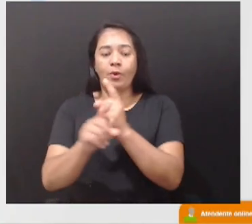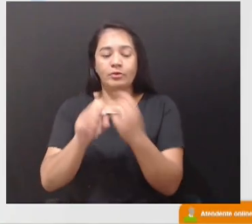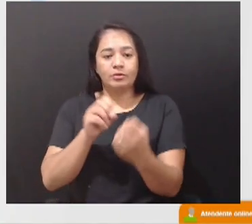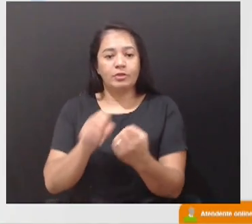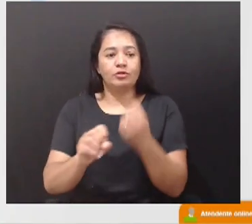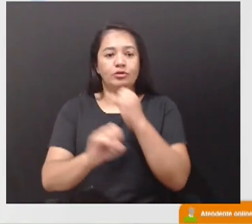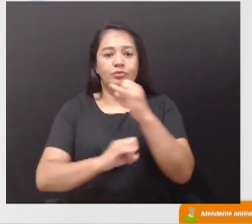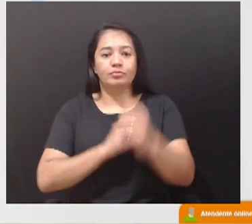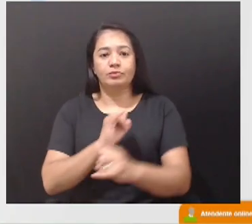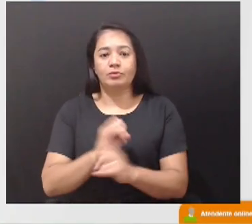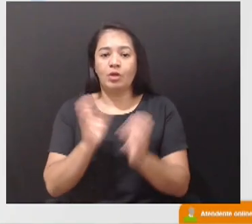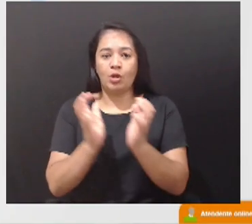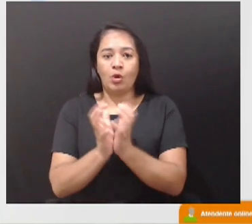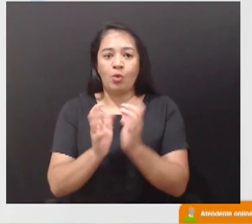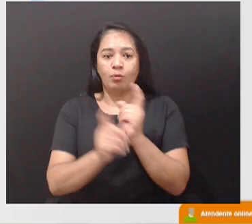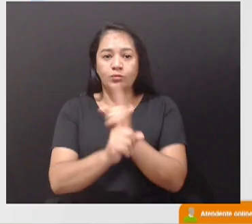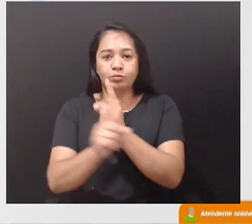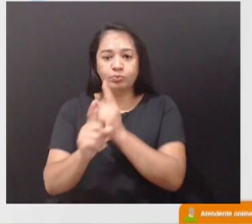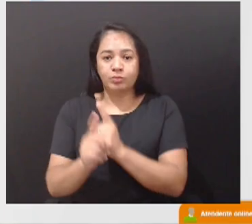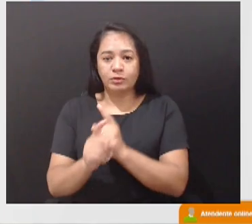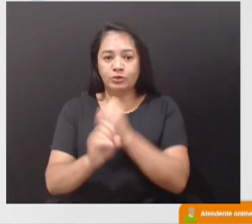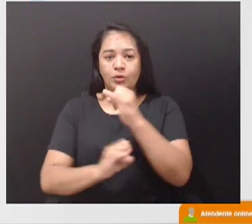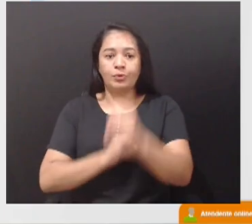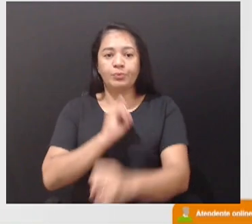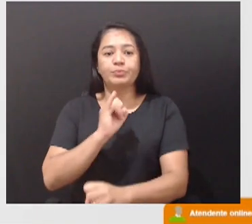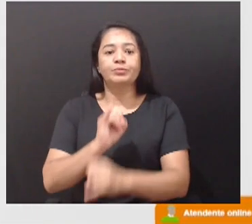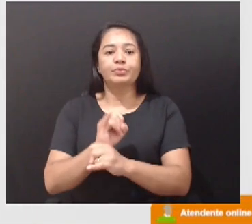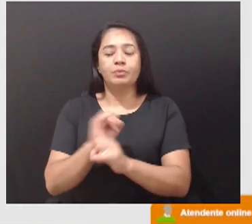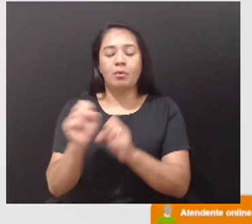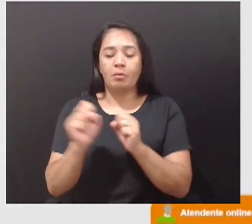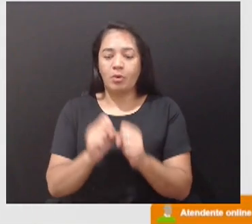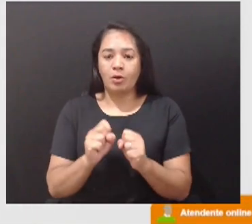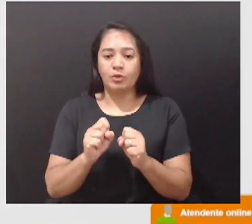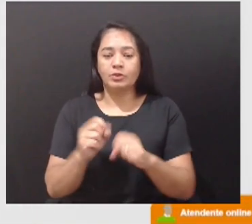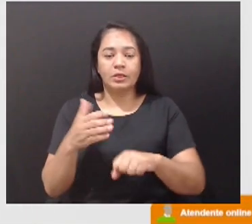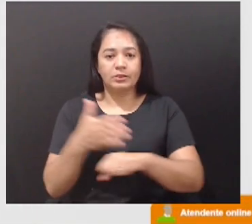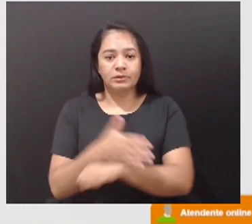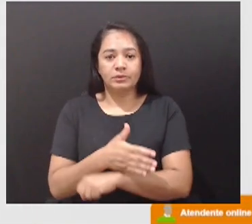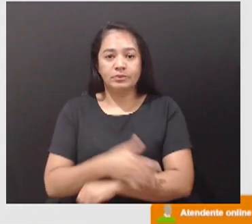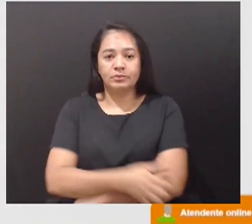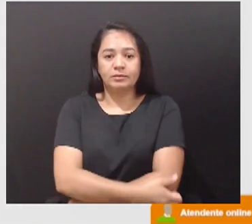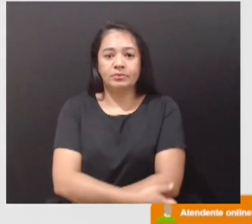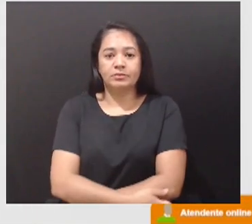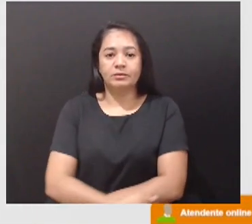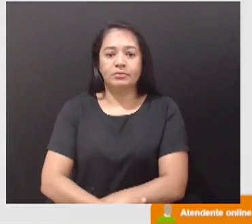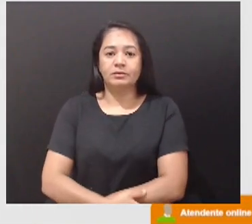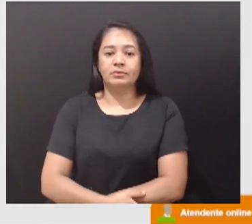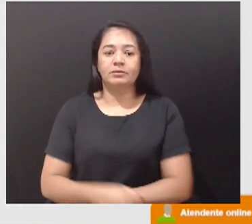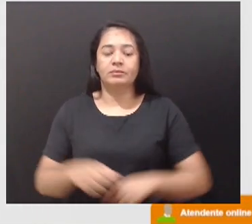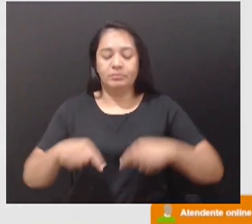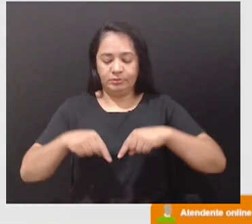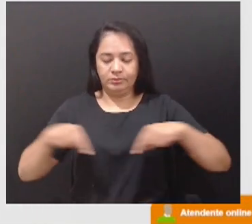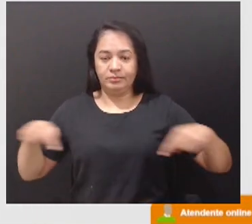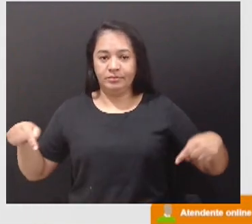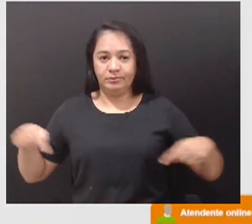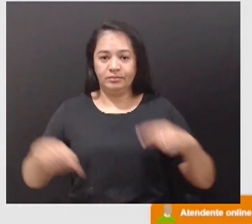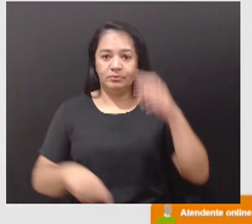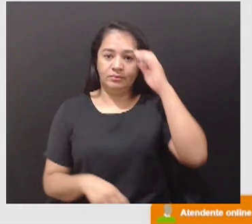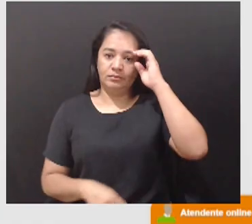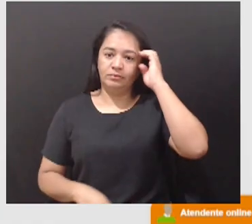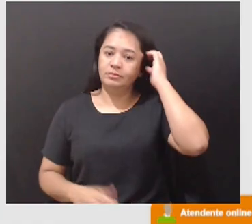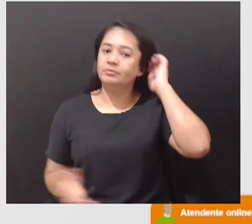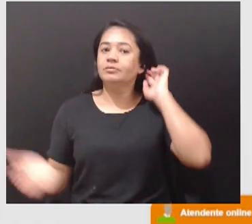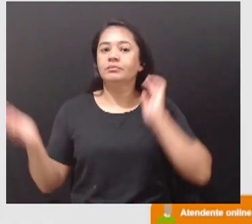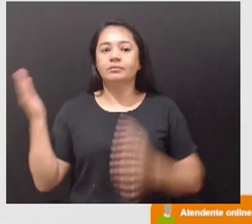de atendentes online. Ele pode ser acessado diretamente na página do CEPAT, na aba laranja, onde